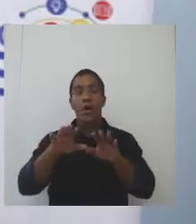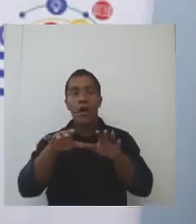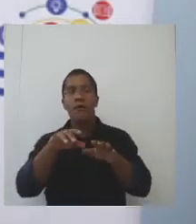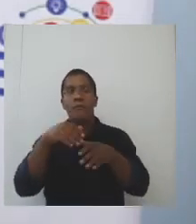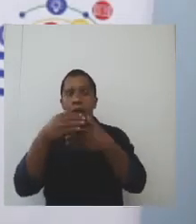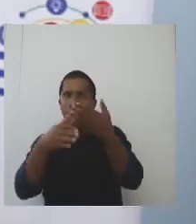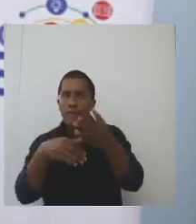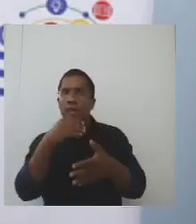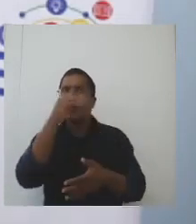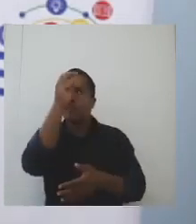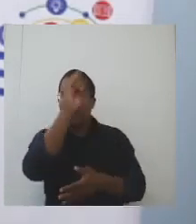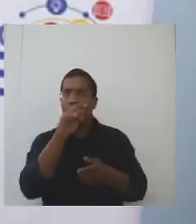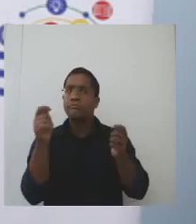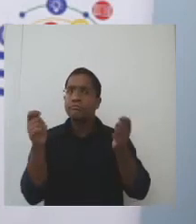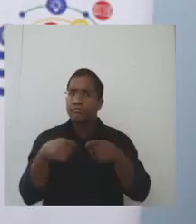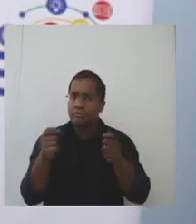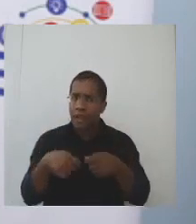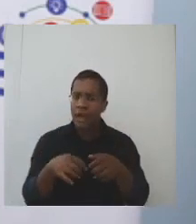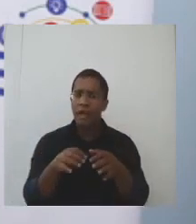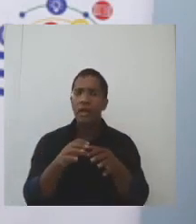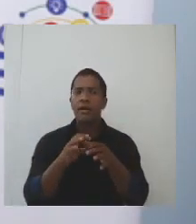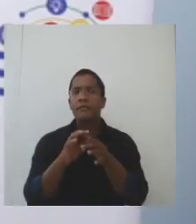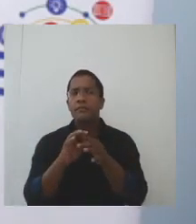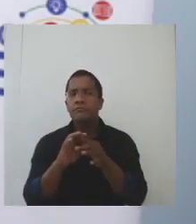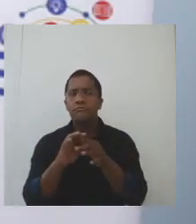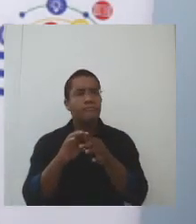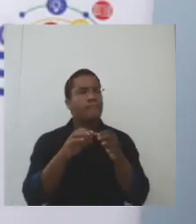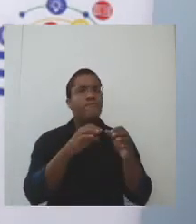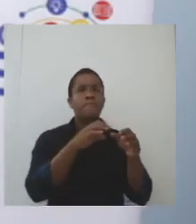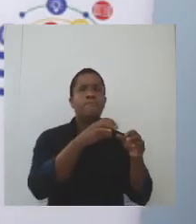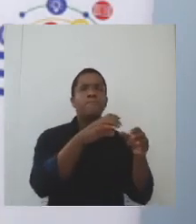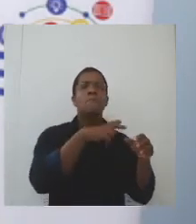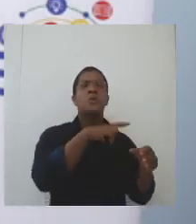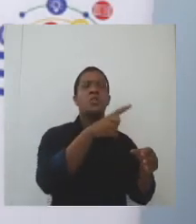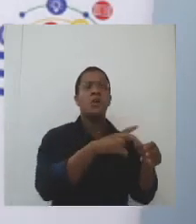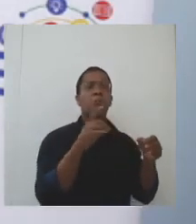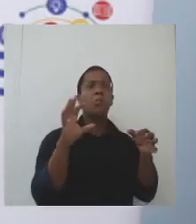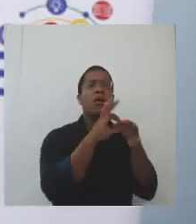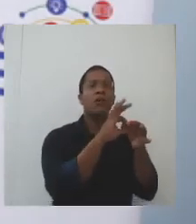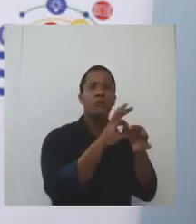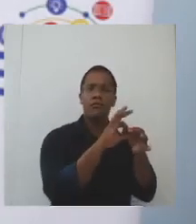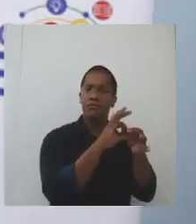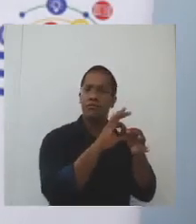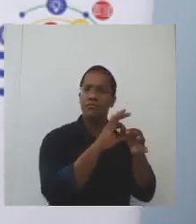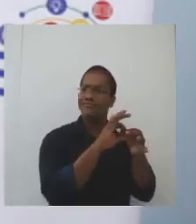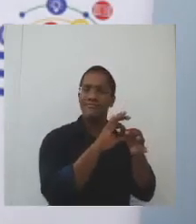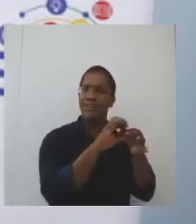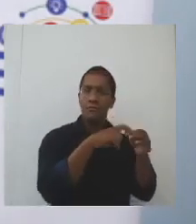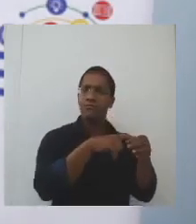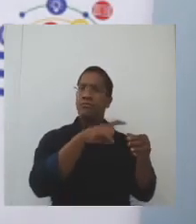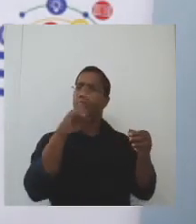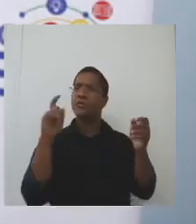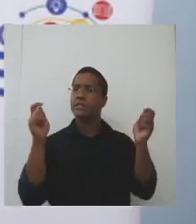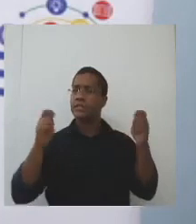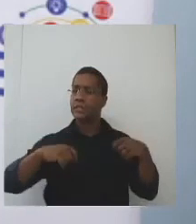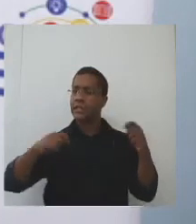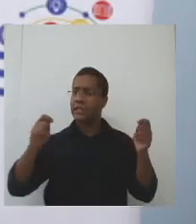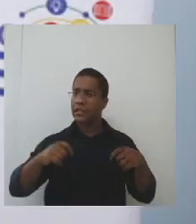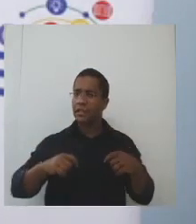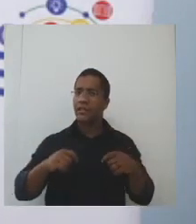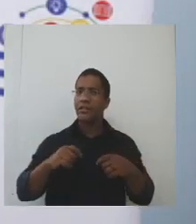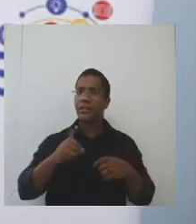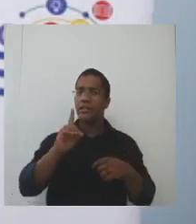independente de Portugal, né? E vai ser isso exatamente que vai acontecer, né? Dom Pedro tinha uma pessoa que lhe dava muitos conselhos,